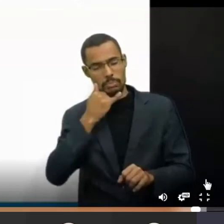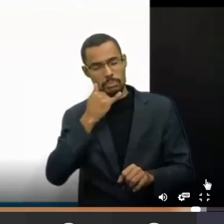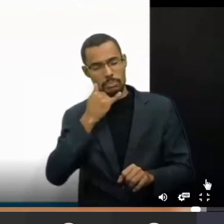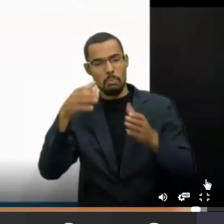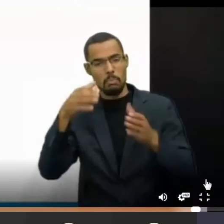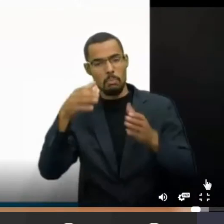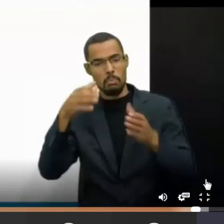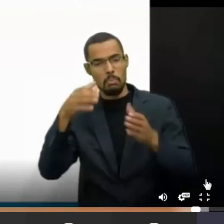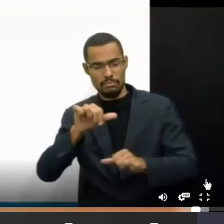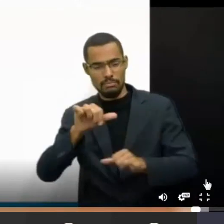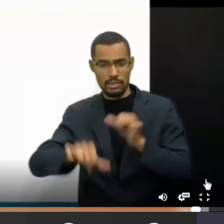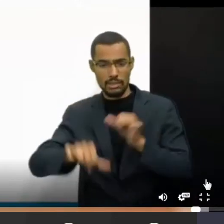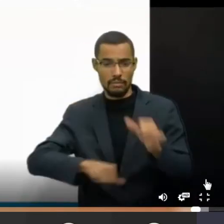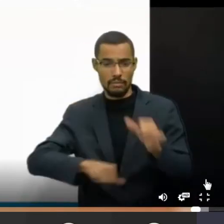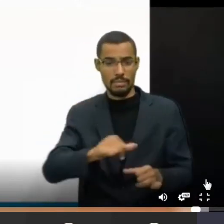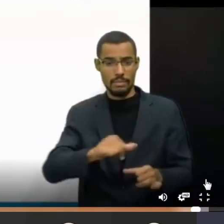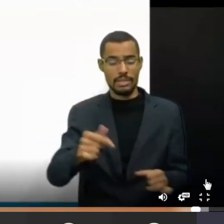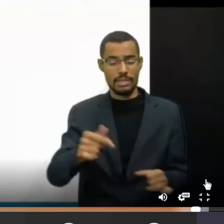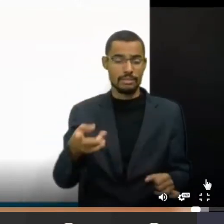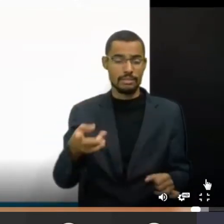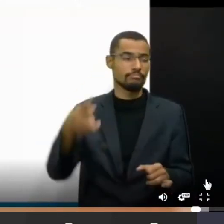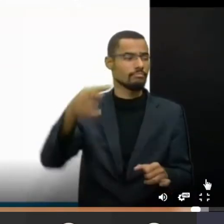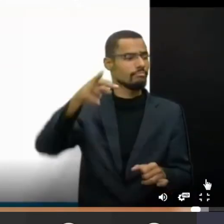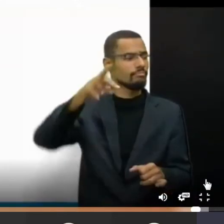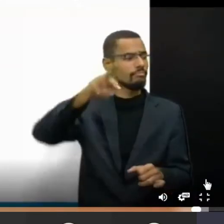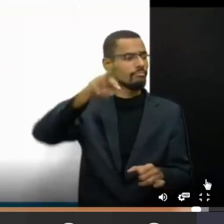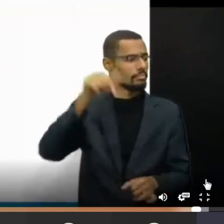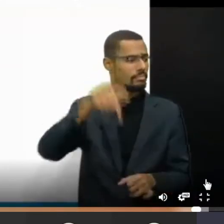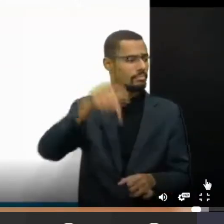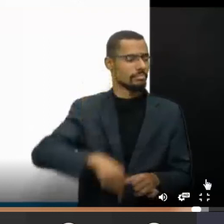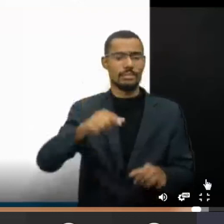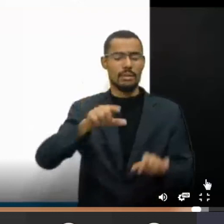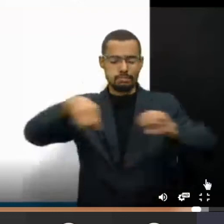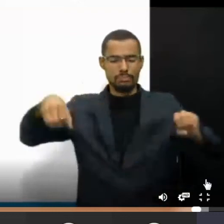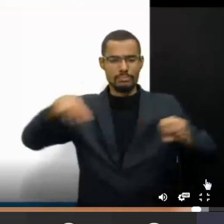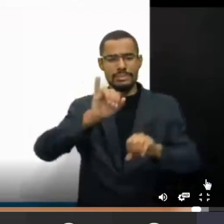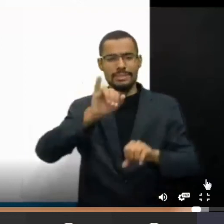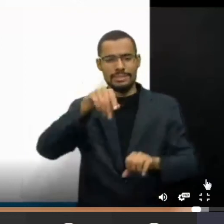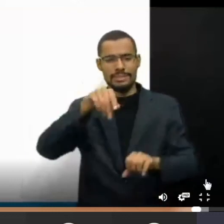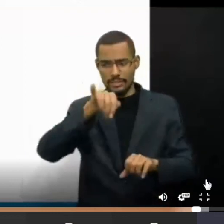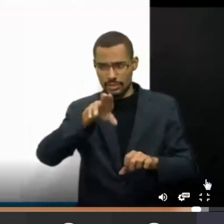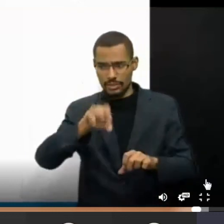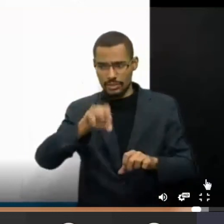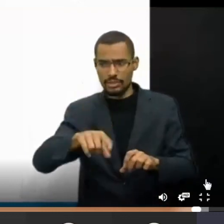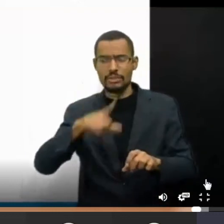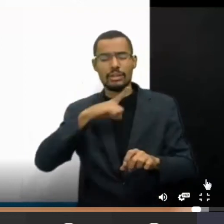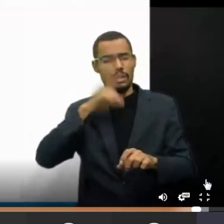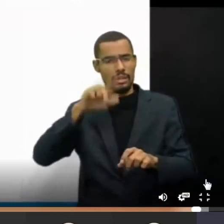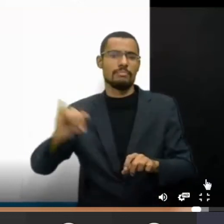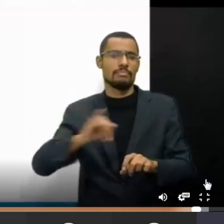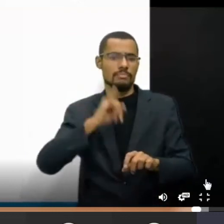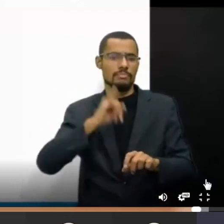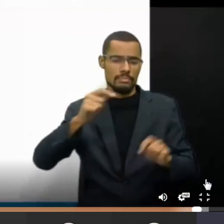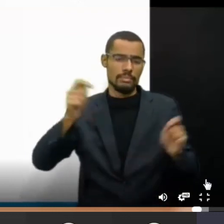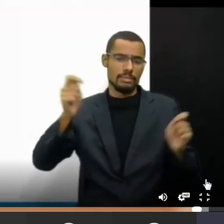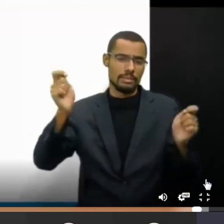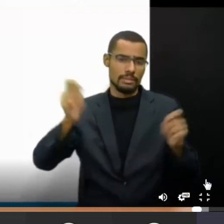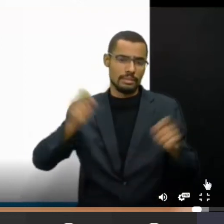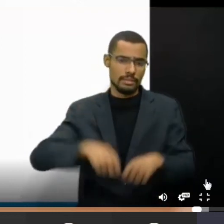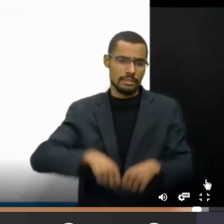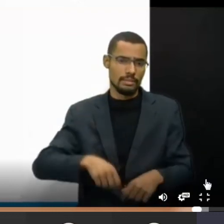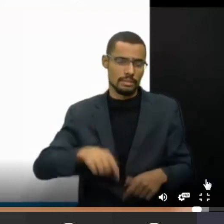bolo fecal, vai passar, então, pelo intestino, através dos colos ascendentes